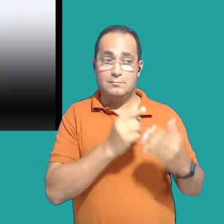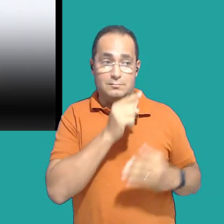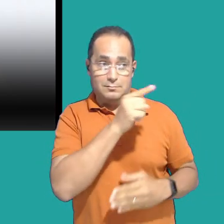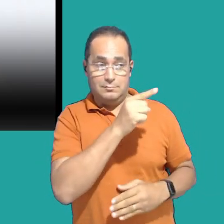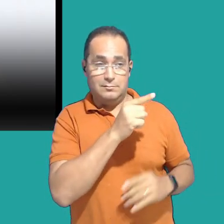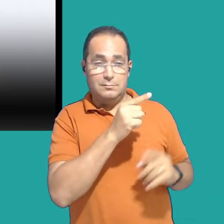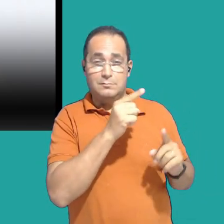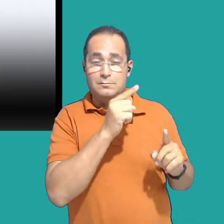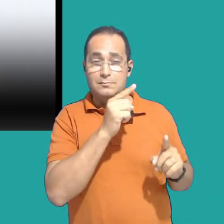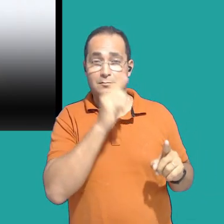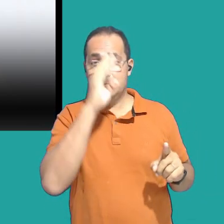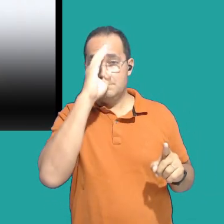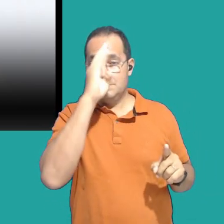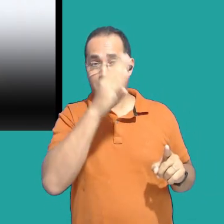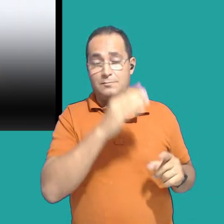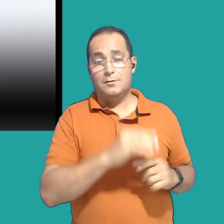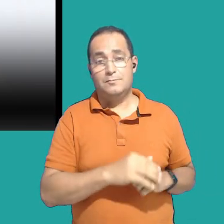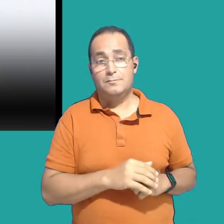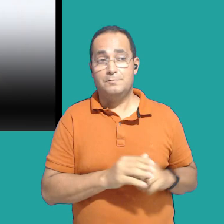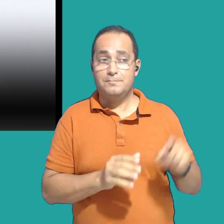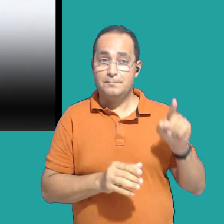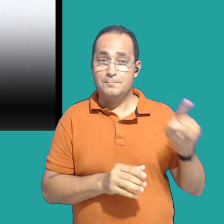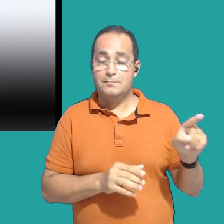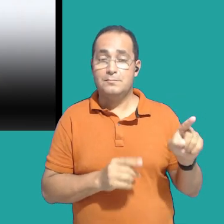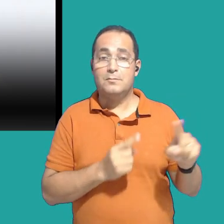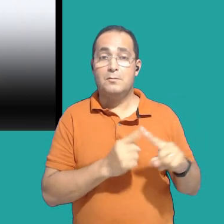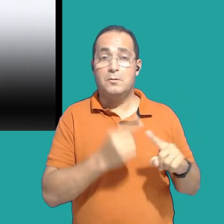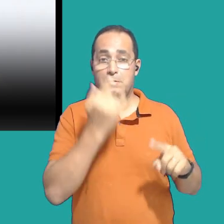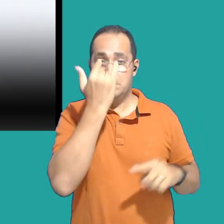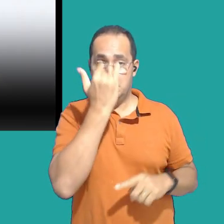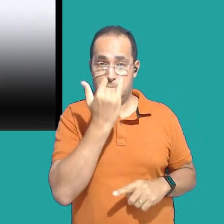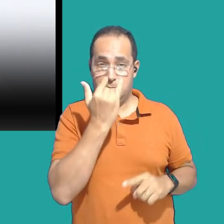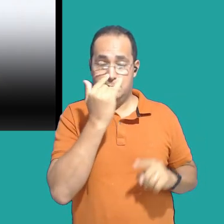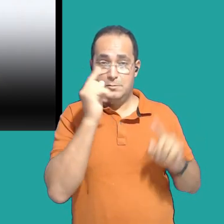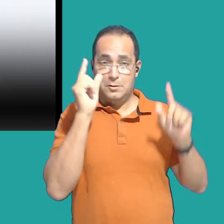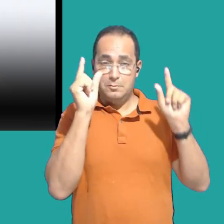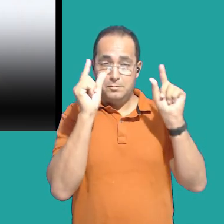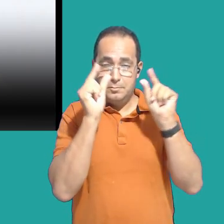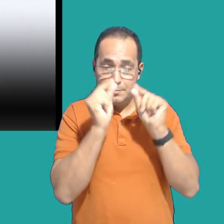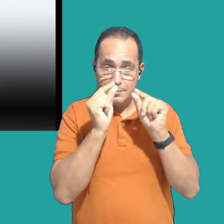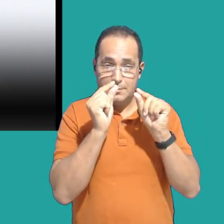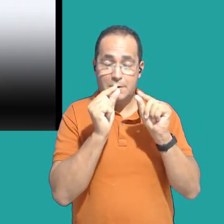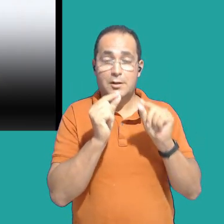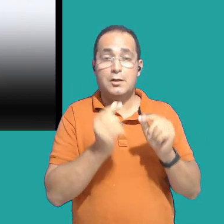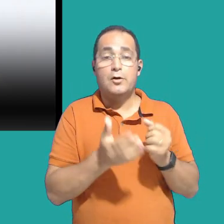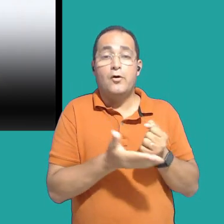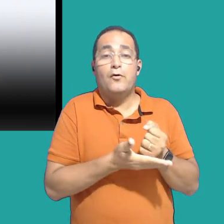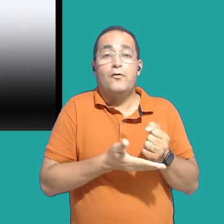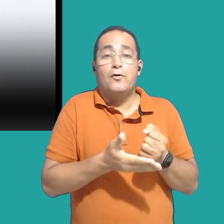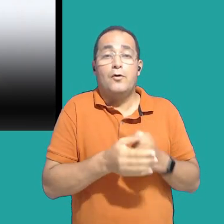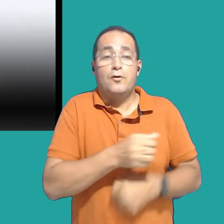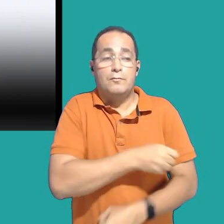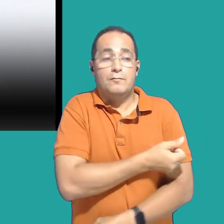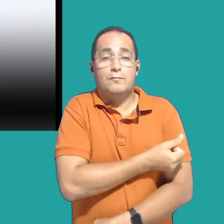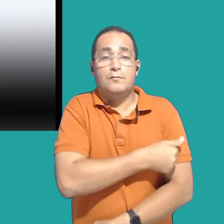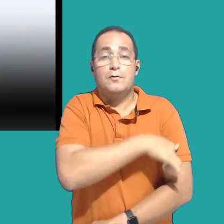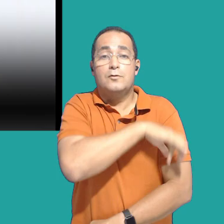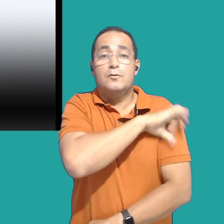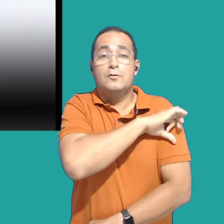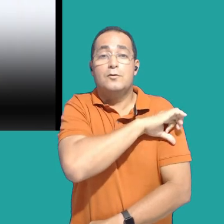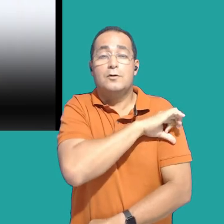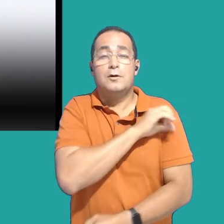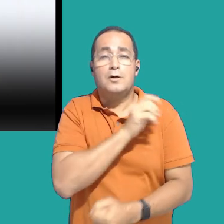escola, especialmente, sofri bastante, porque quando eu perdi a visão, eu estava no fundamental, já